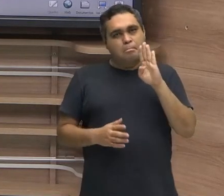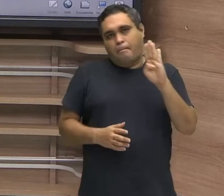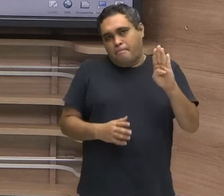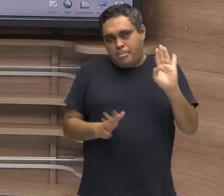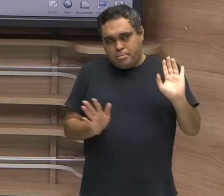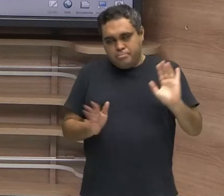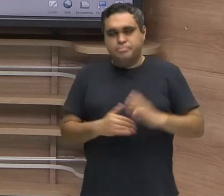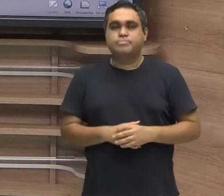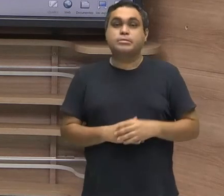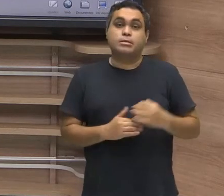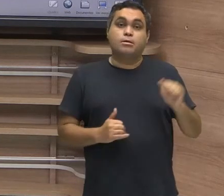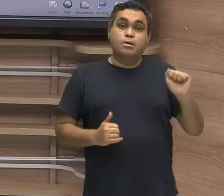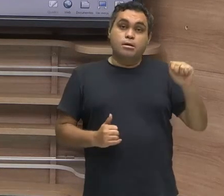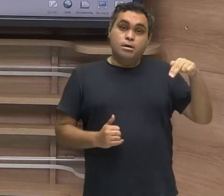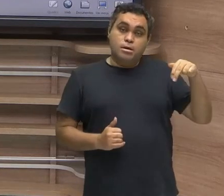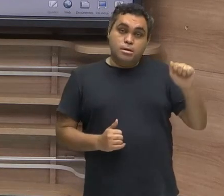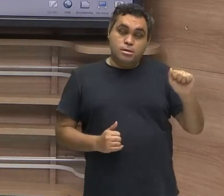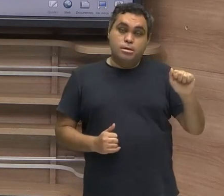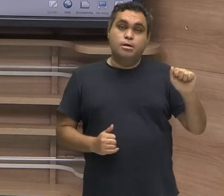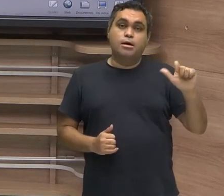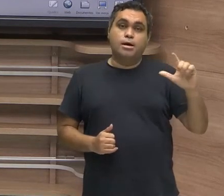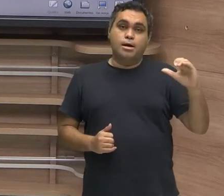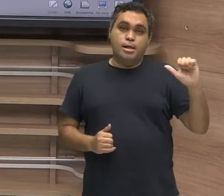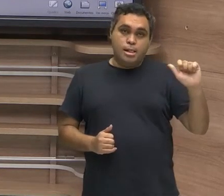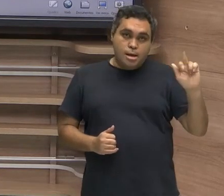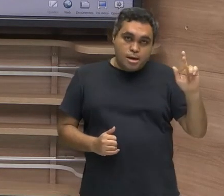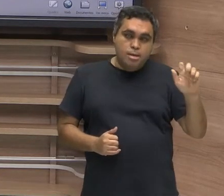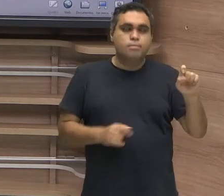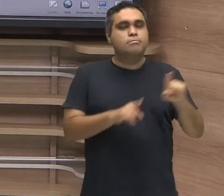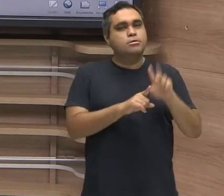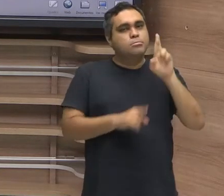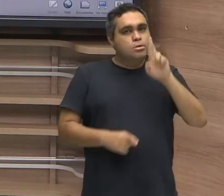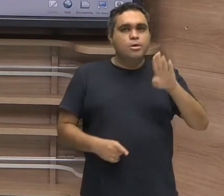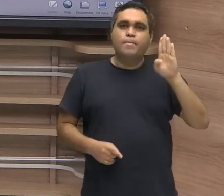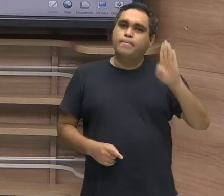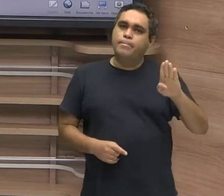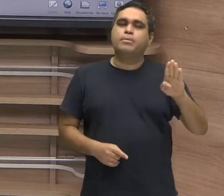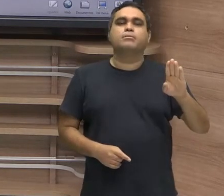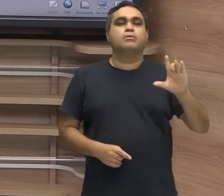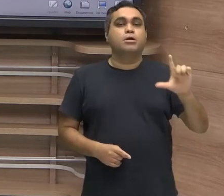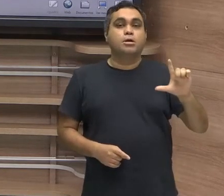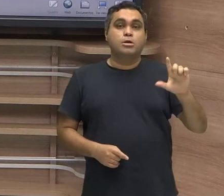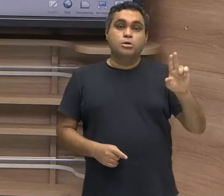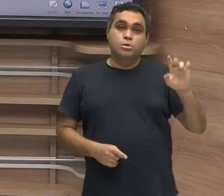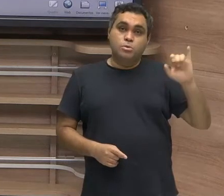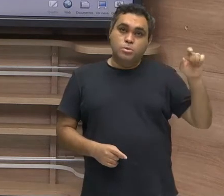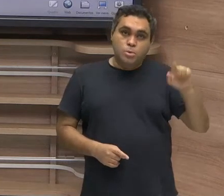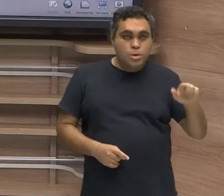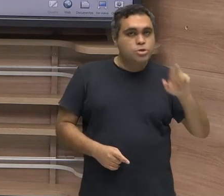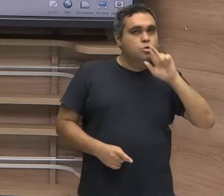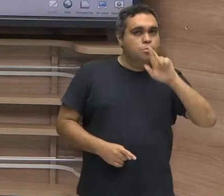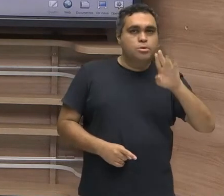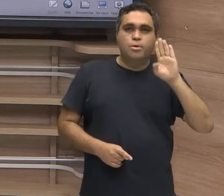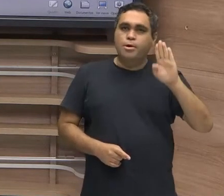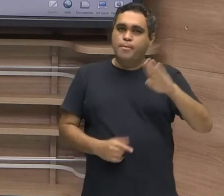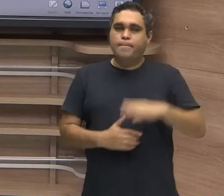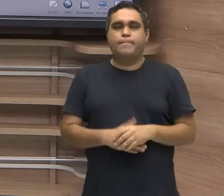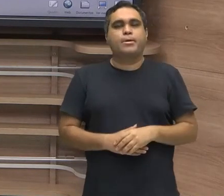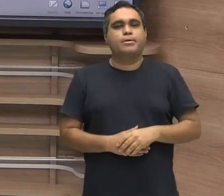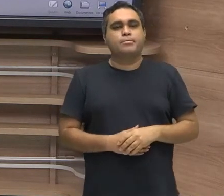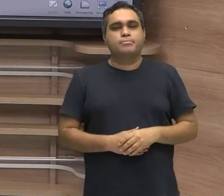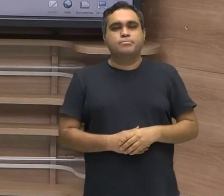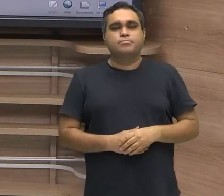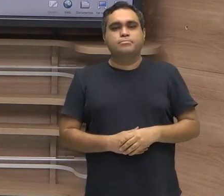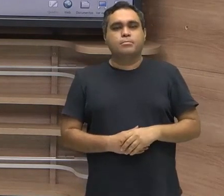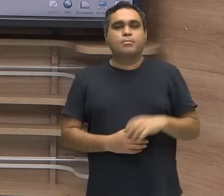Clara também está falando letra B. O Luiz Henrique, letra B. A Ellen, mais uma vez,